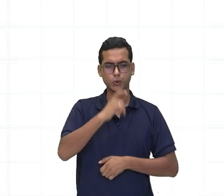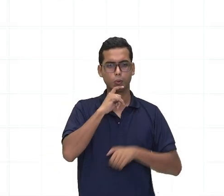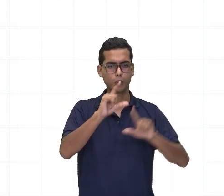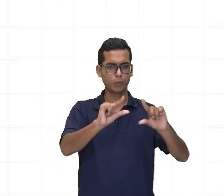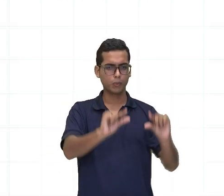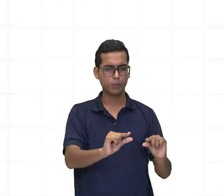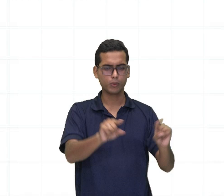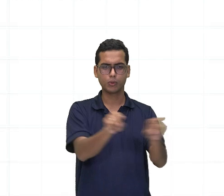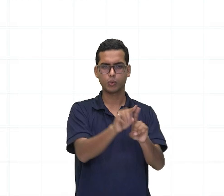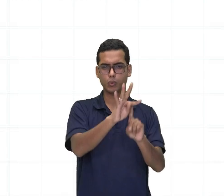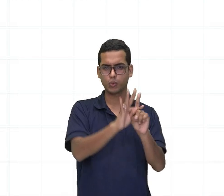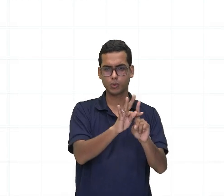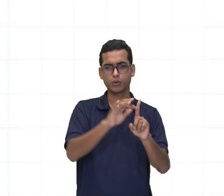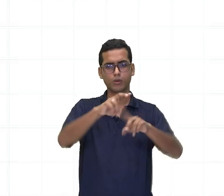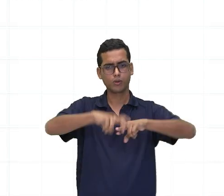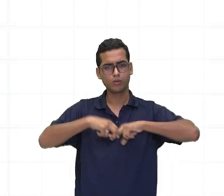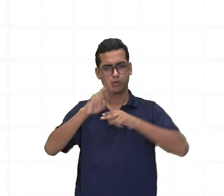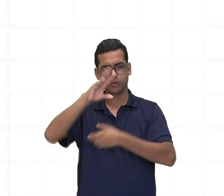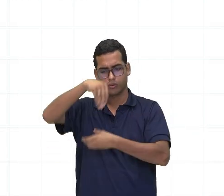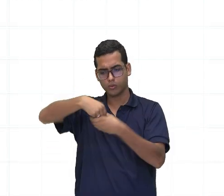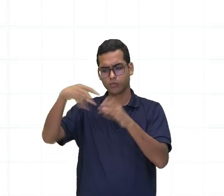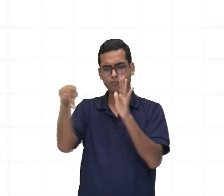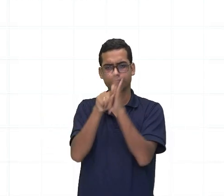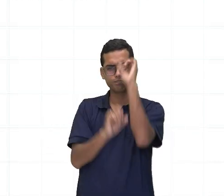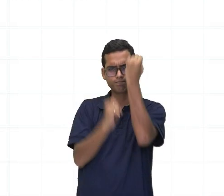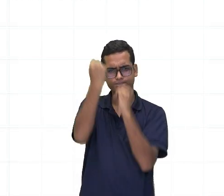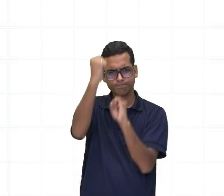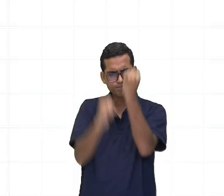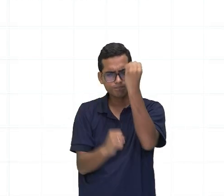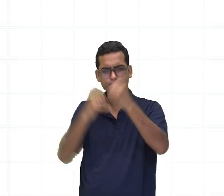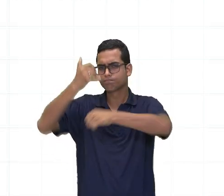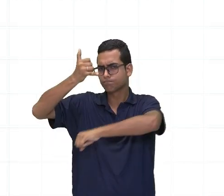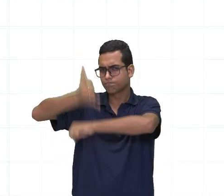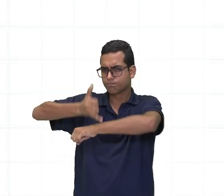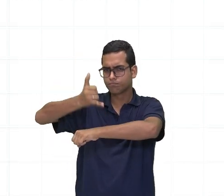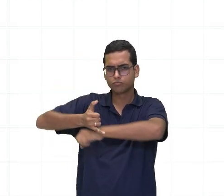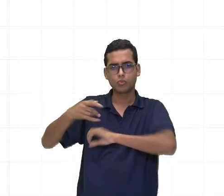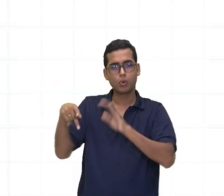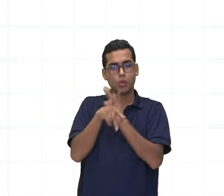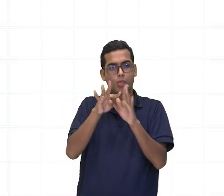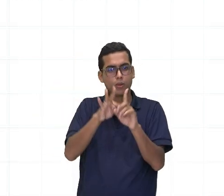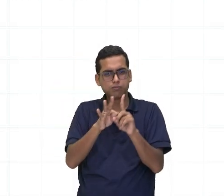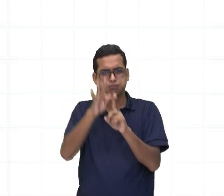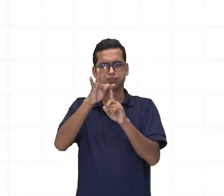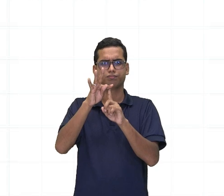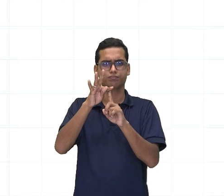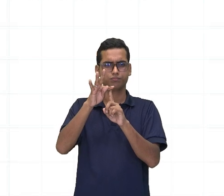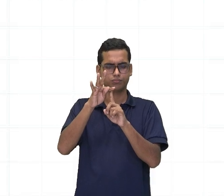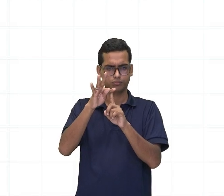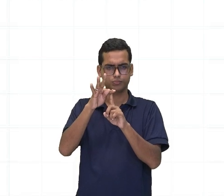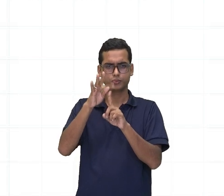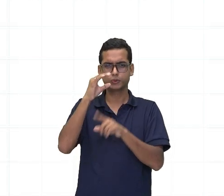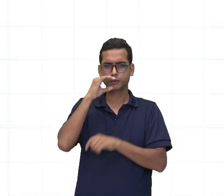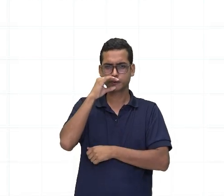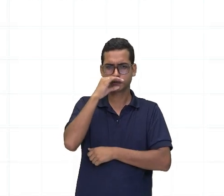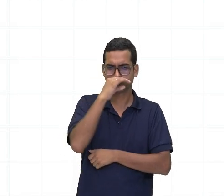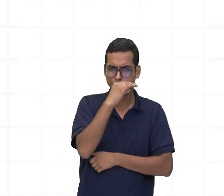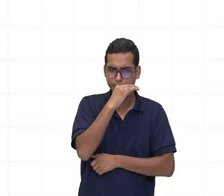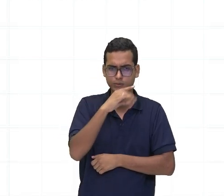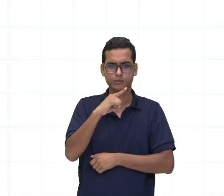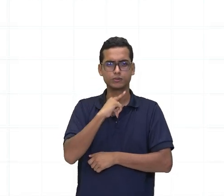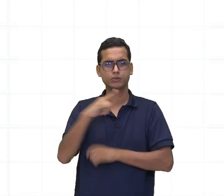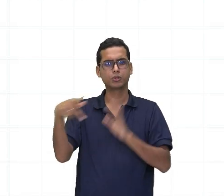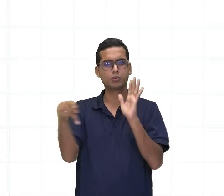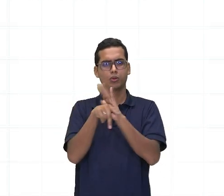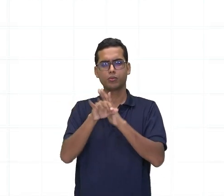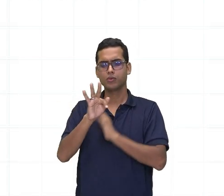isso que, nas siderúrgicas, as altas temperaturas, né, dos fornos causam a